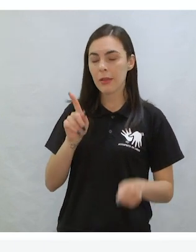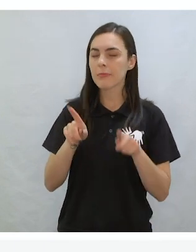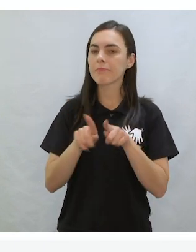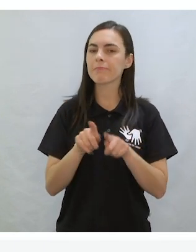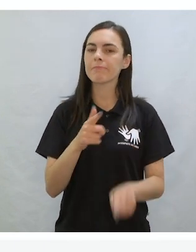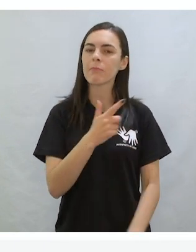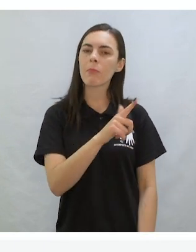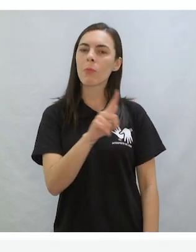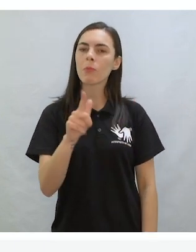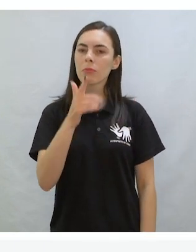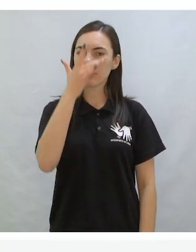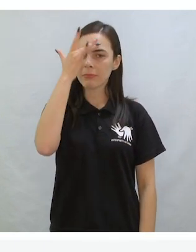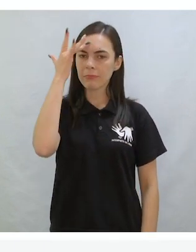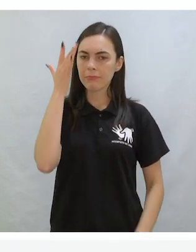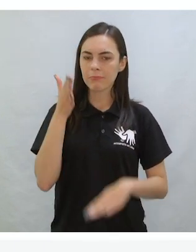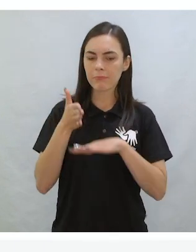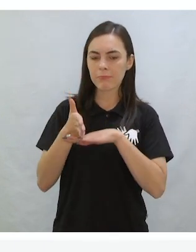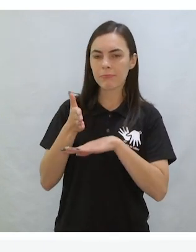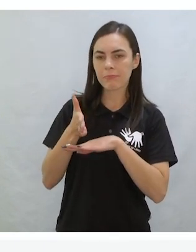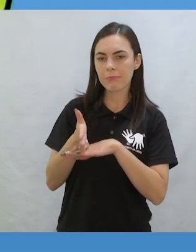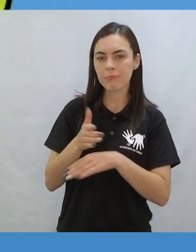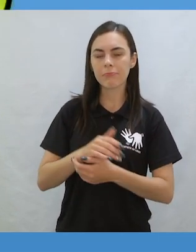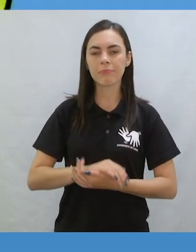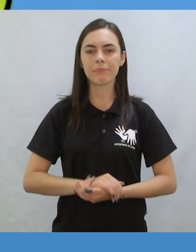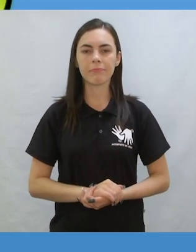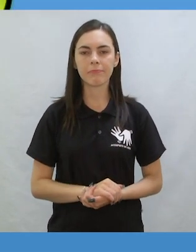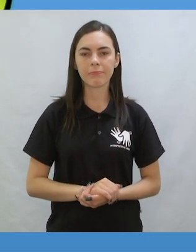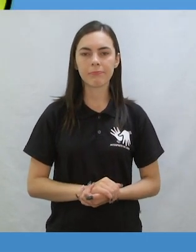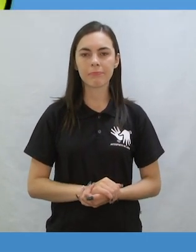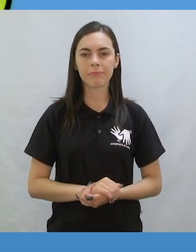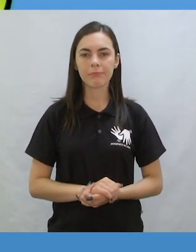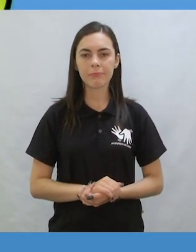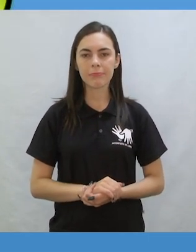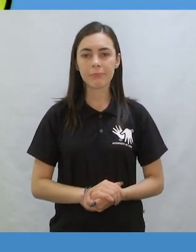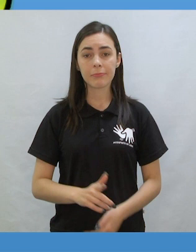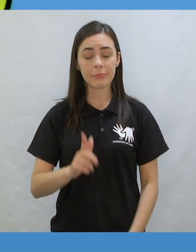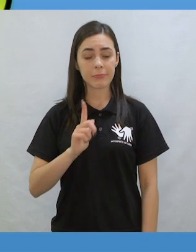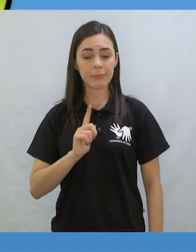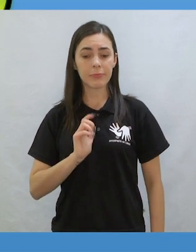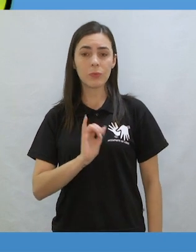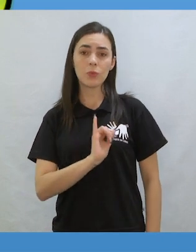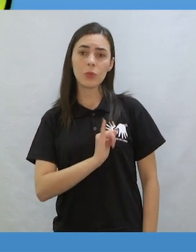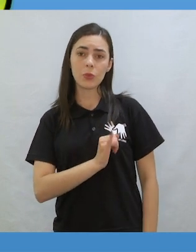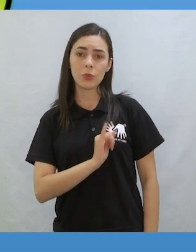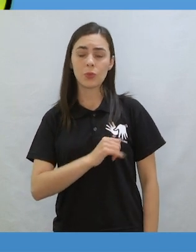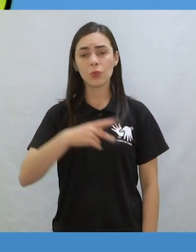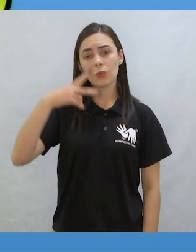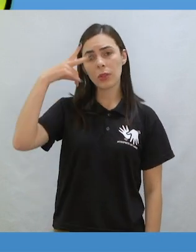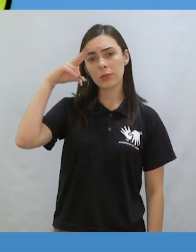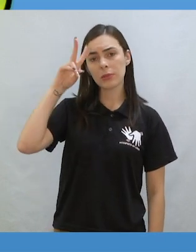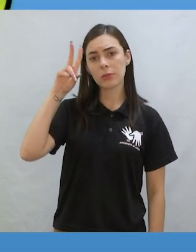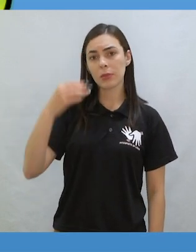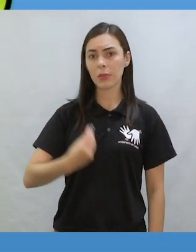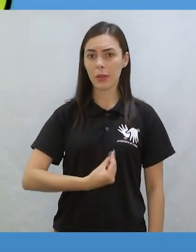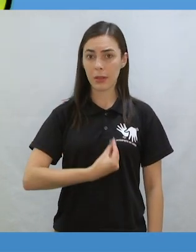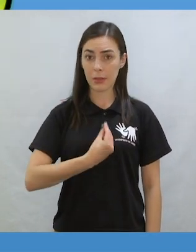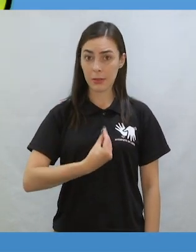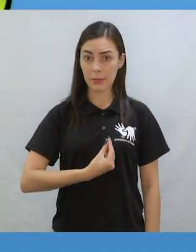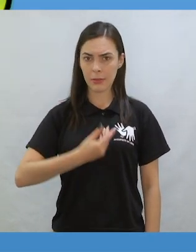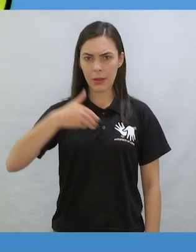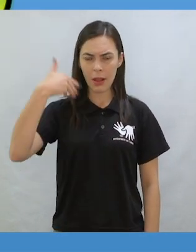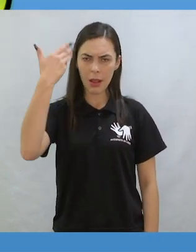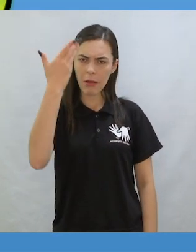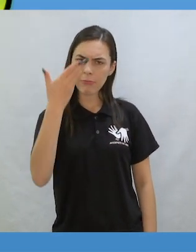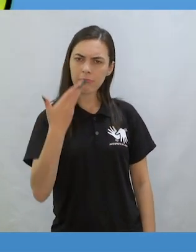e muitos outros colegas também? Olhem lá. Então, o Instituto História Viva tem